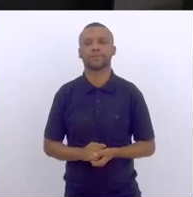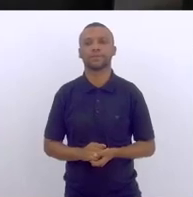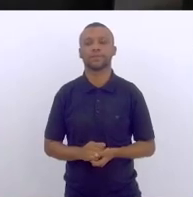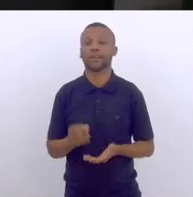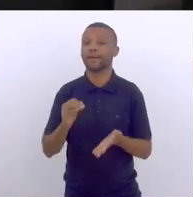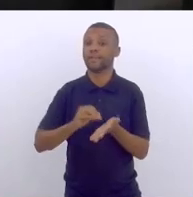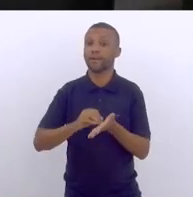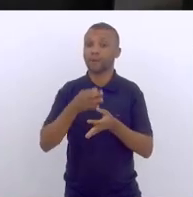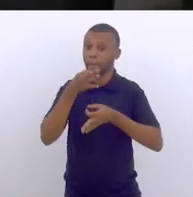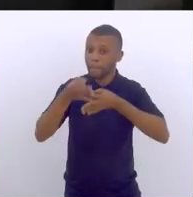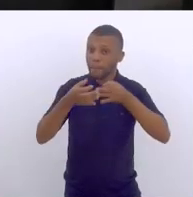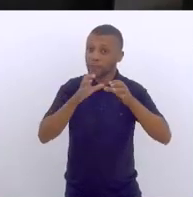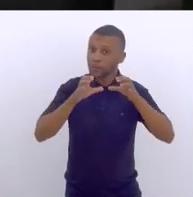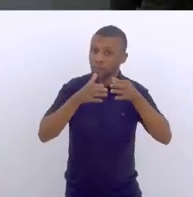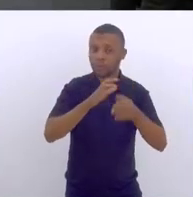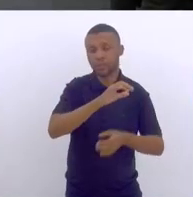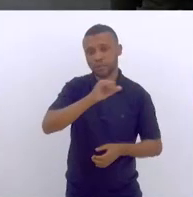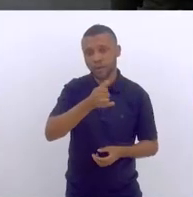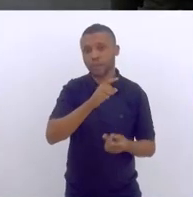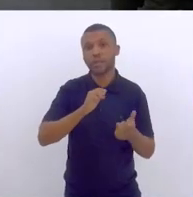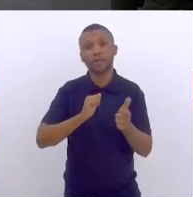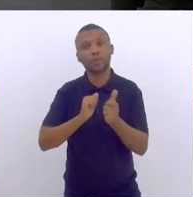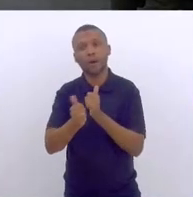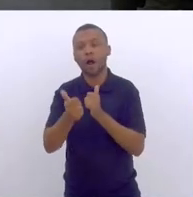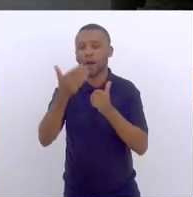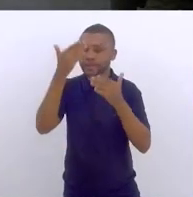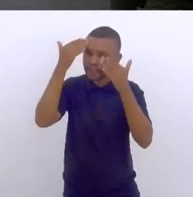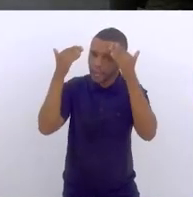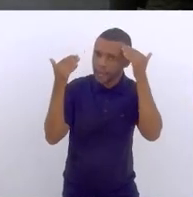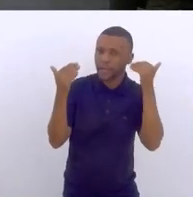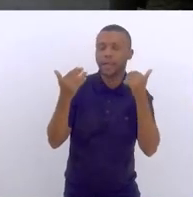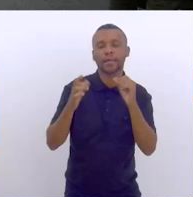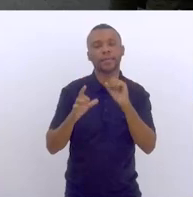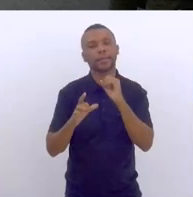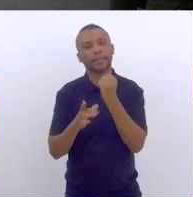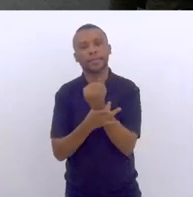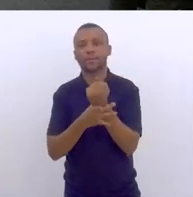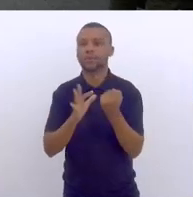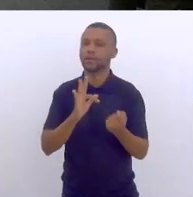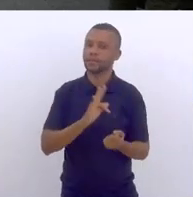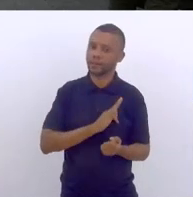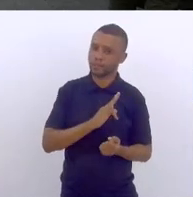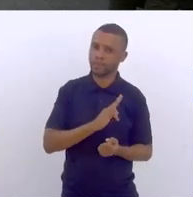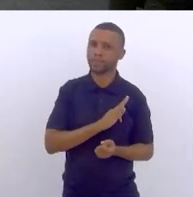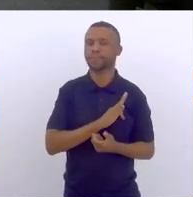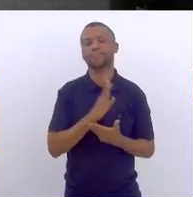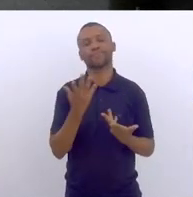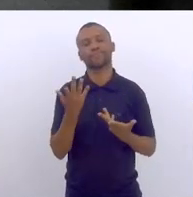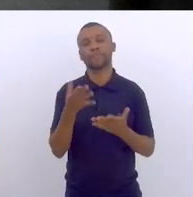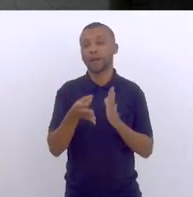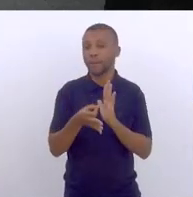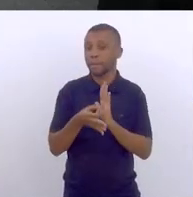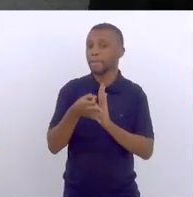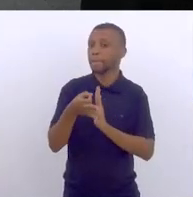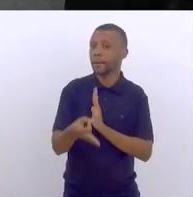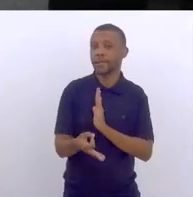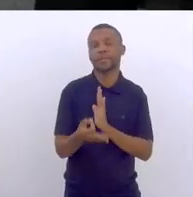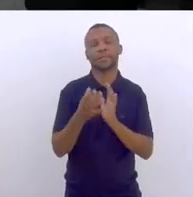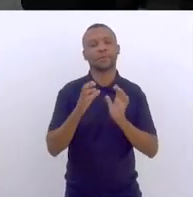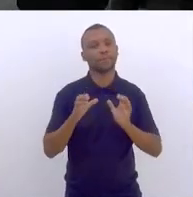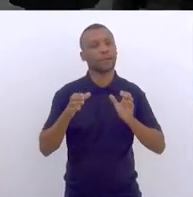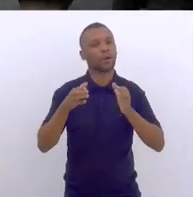Pendendo de pareceres das comissões de Constituição, Justiça, Esporte e Lazer, de Segurança Pública, Ação de Polícia, às emendas de plenário. Para emitir parecer